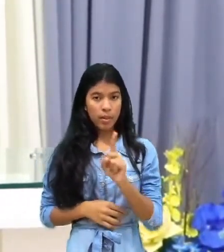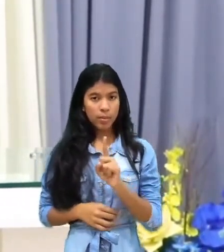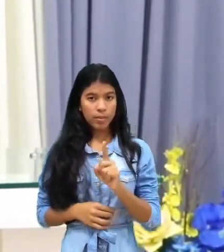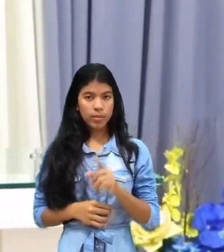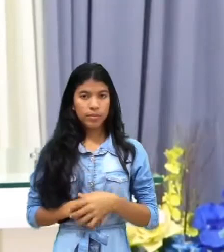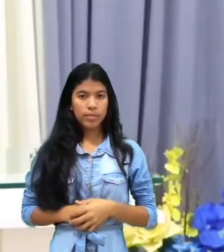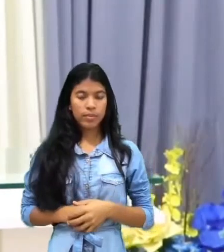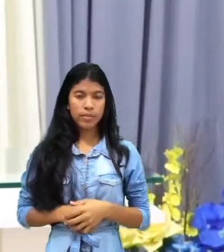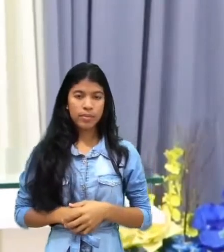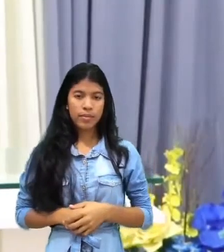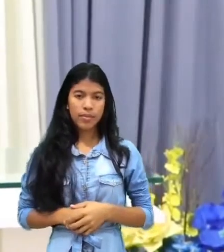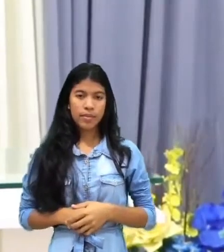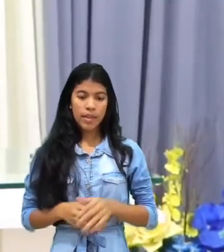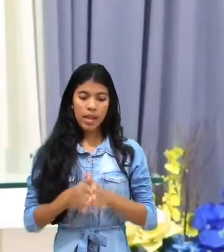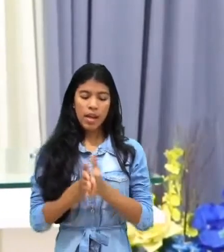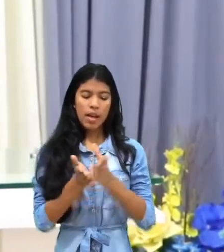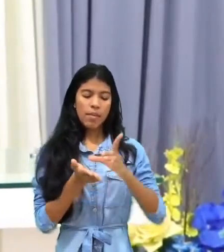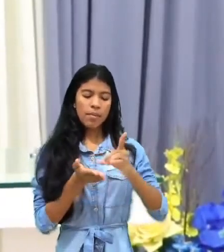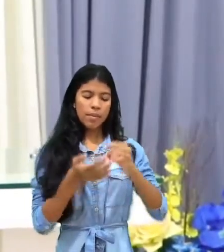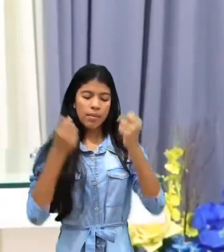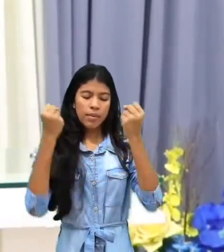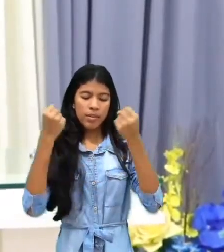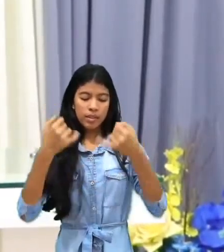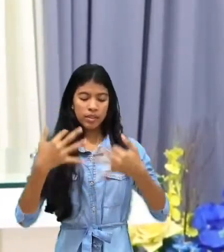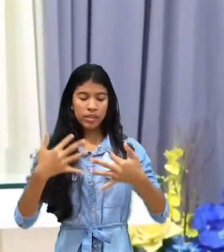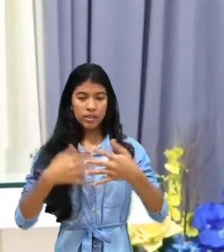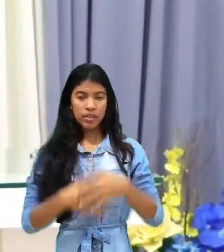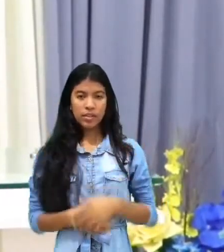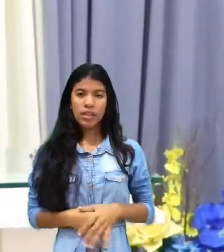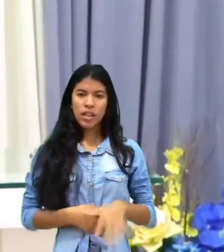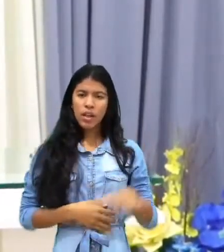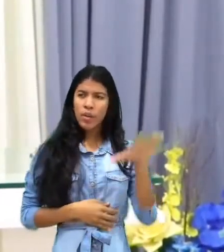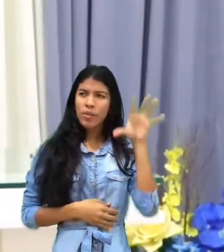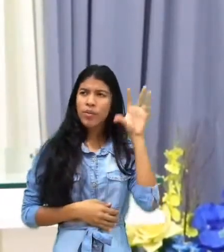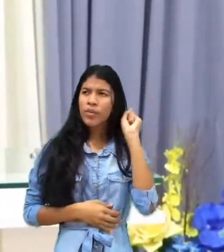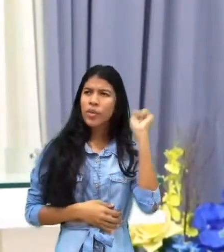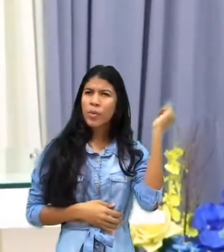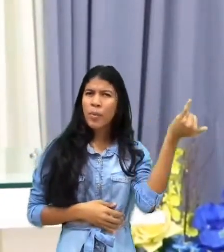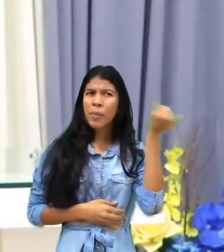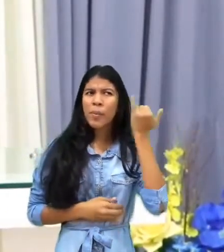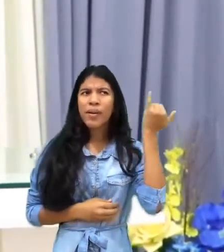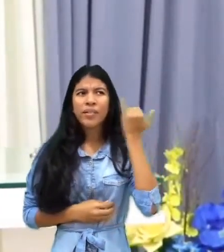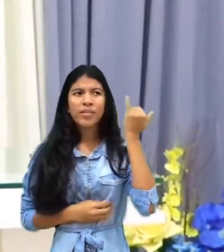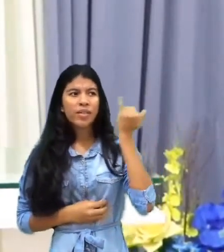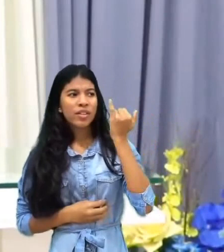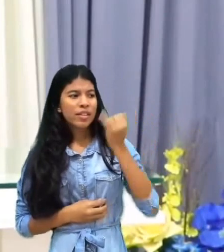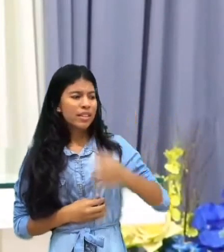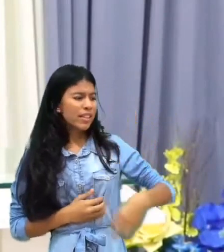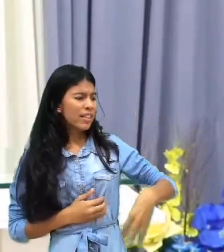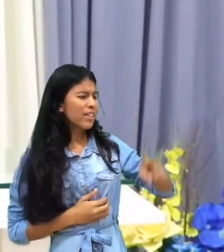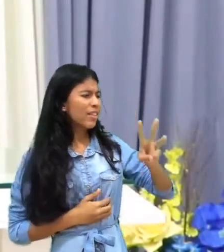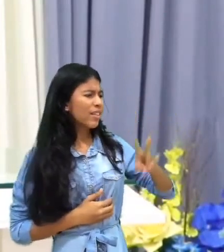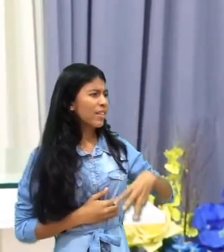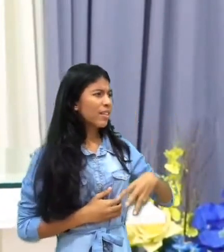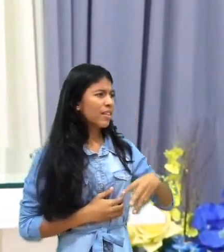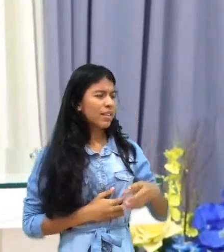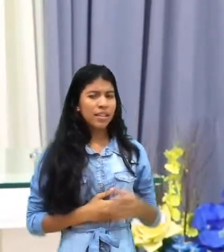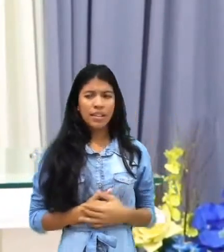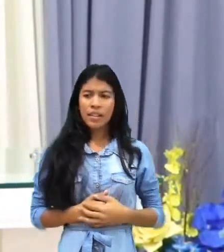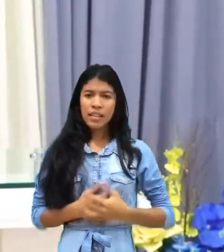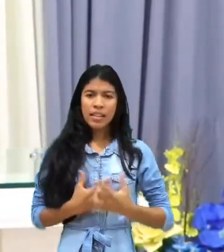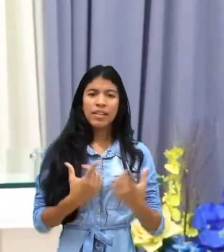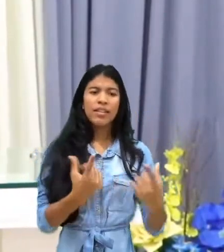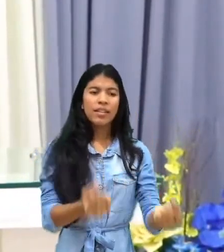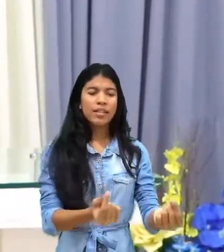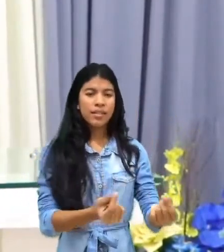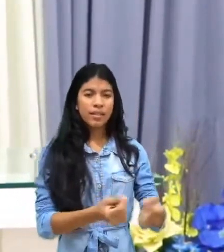A narrativa diz que ele ouviu uma voz que dizia, a quem enviarei? E quem há de ir por nós? Aí ele se coloca de pé